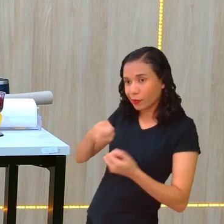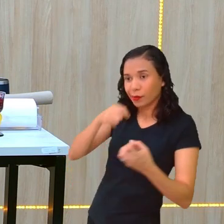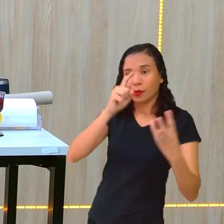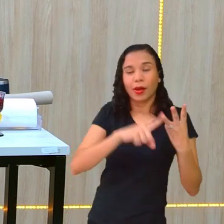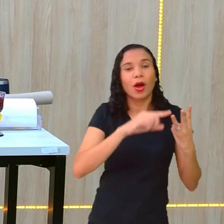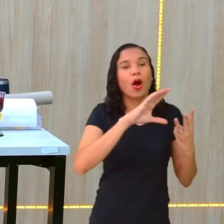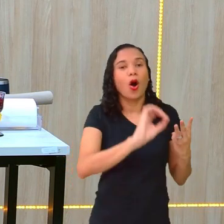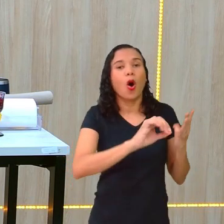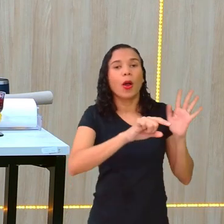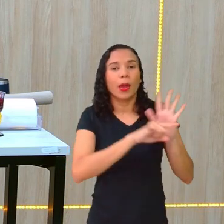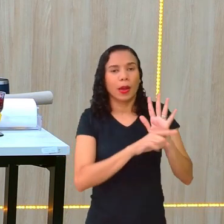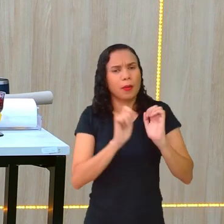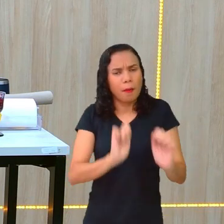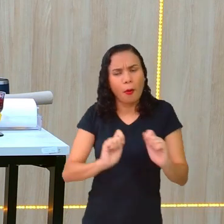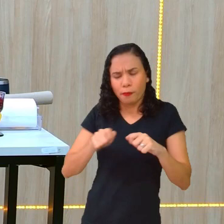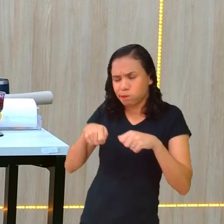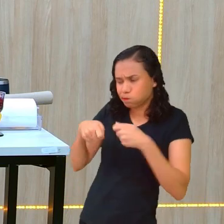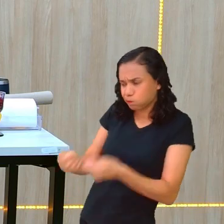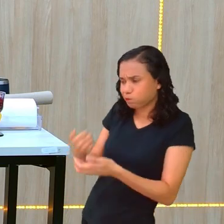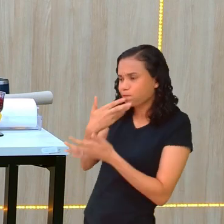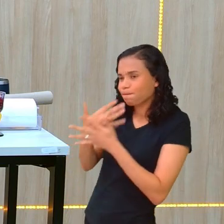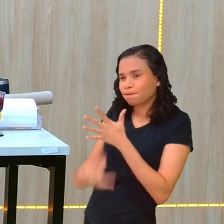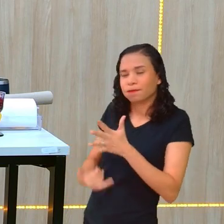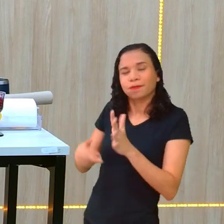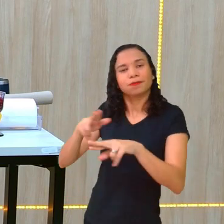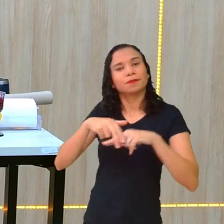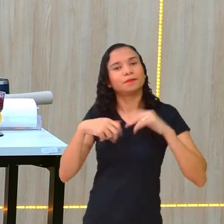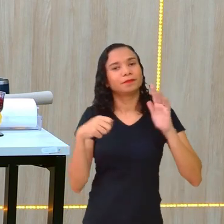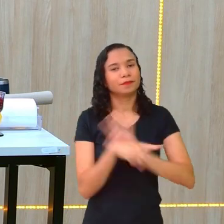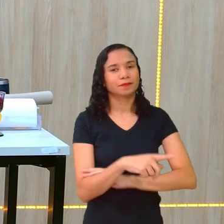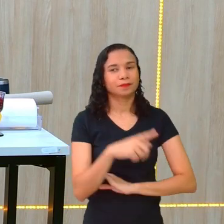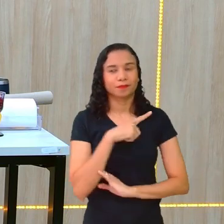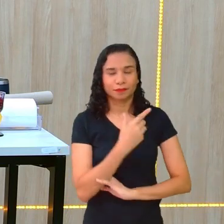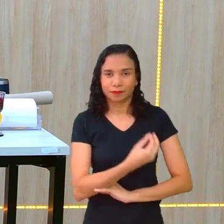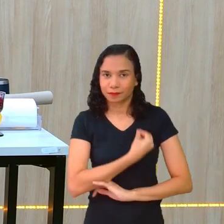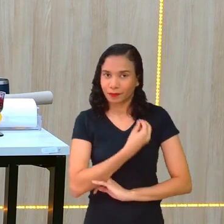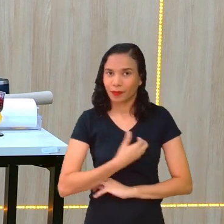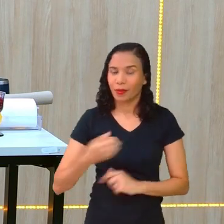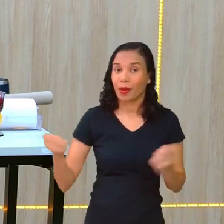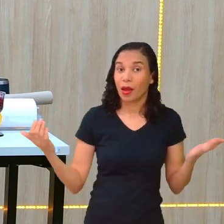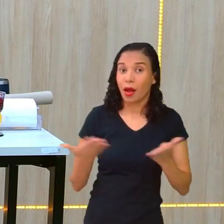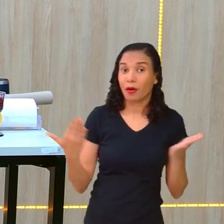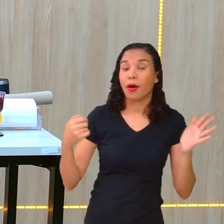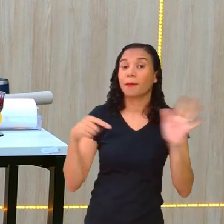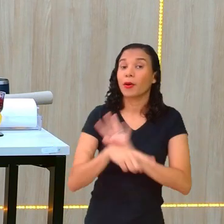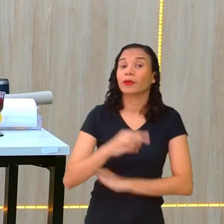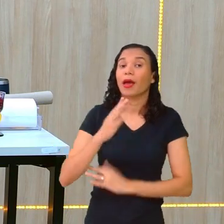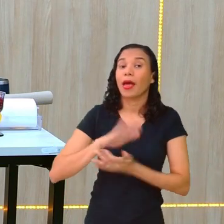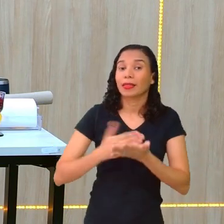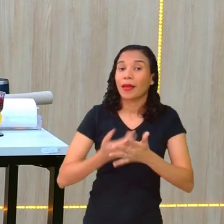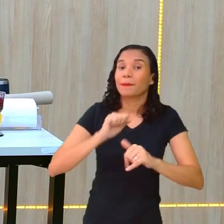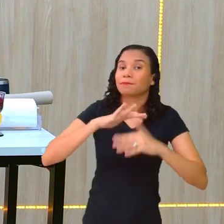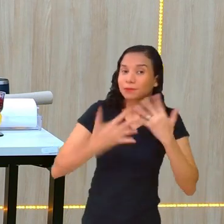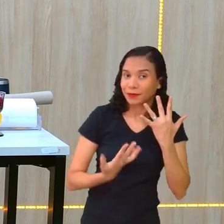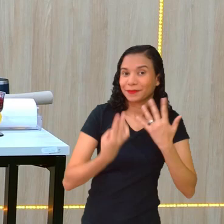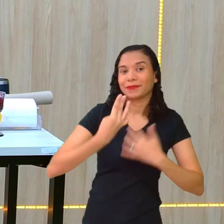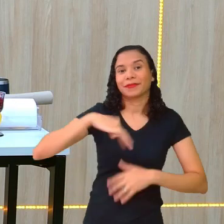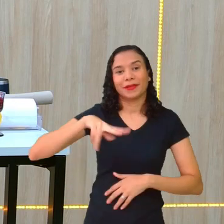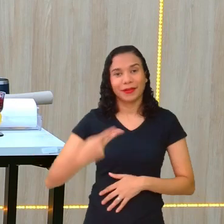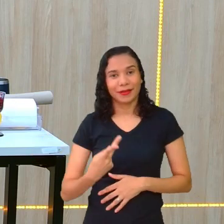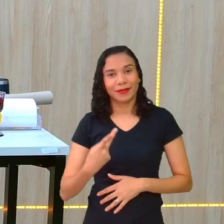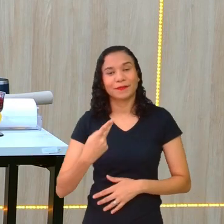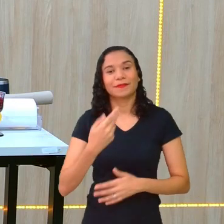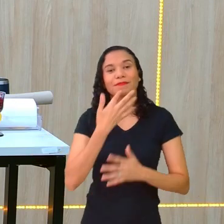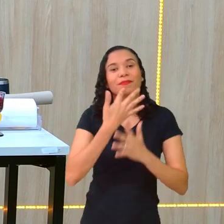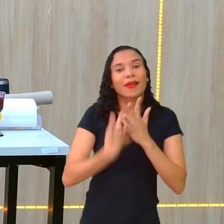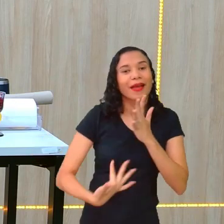do O negativo. Essa questão aí. E aí eu vou agora para a Helena, nossa intérprete, vai também participar.